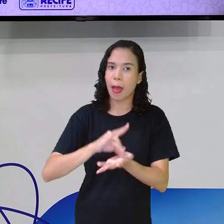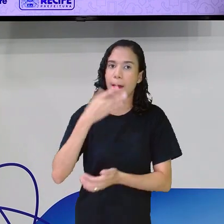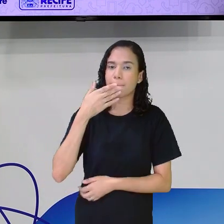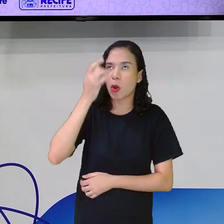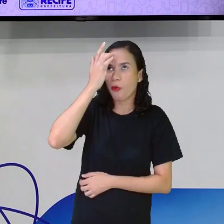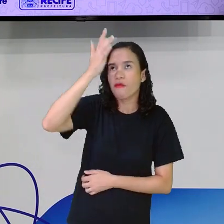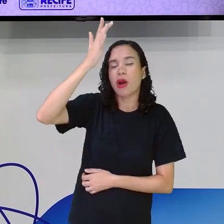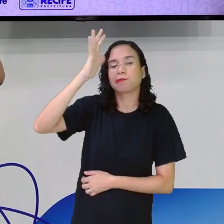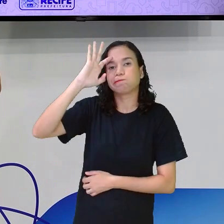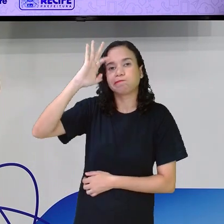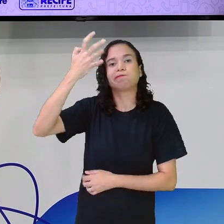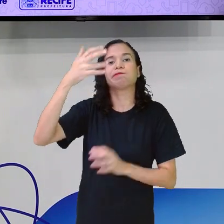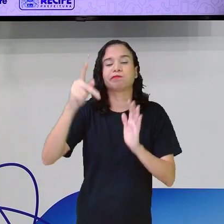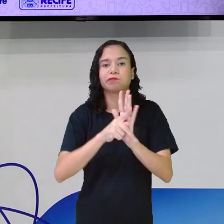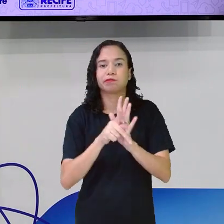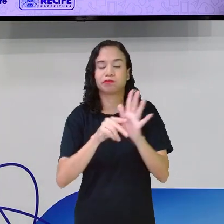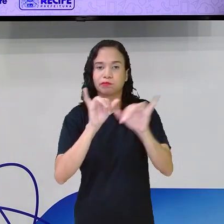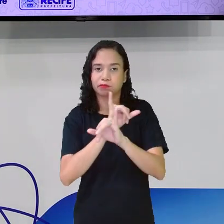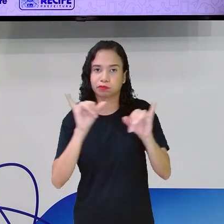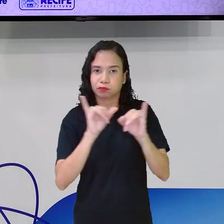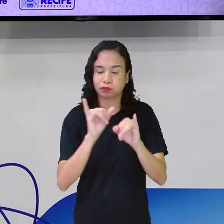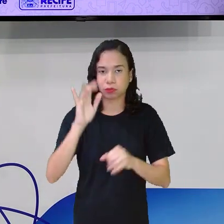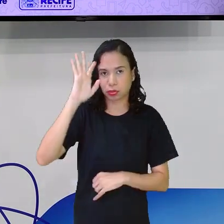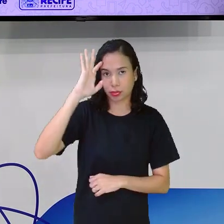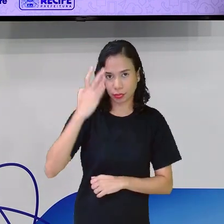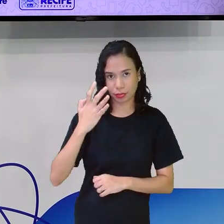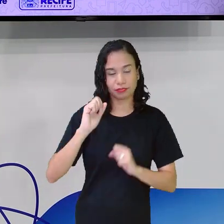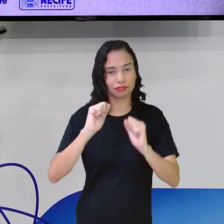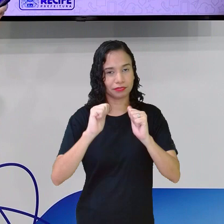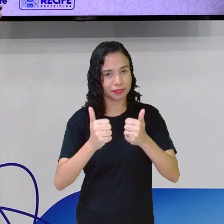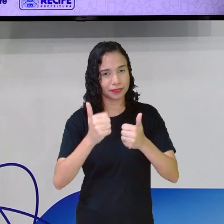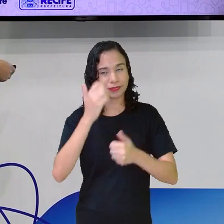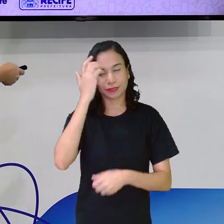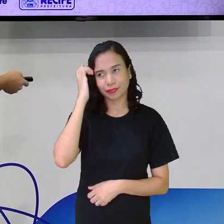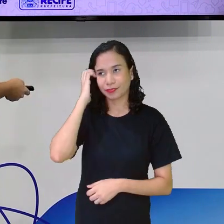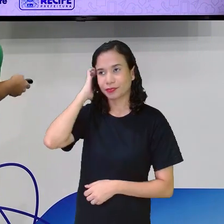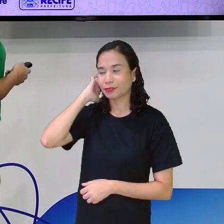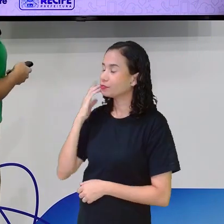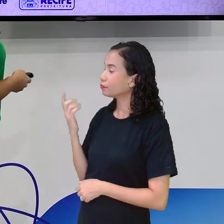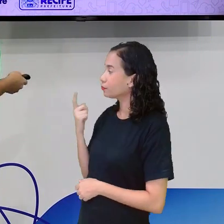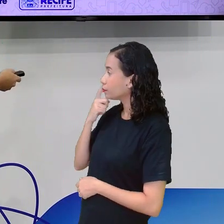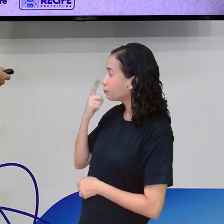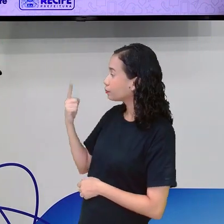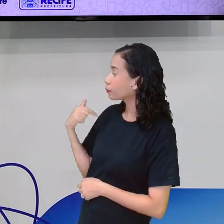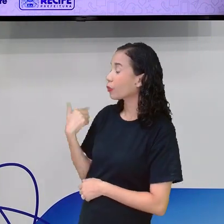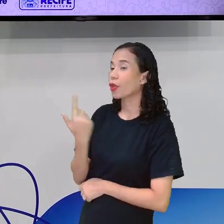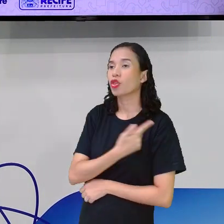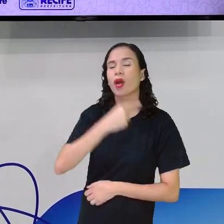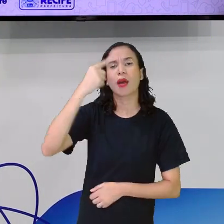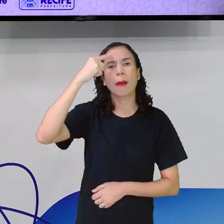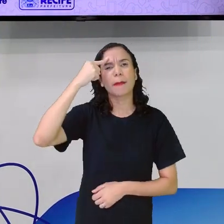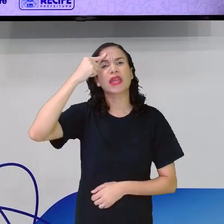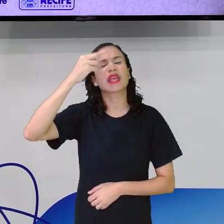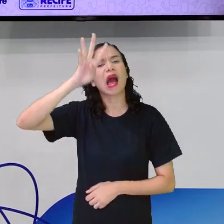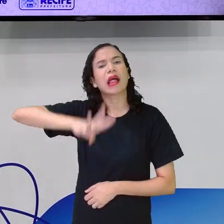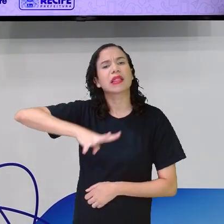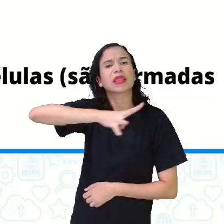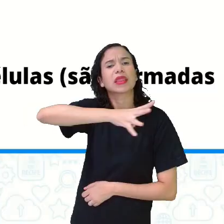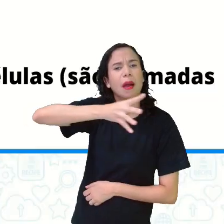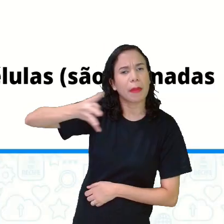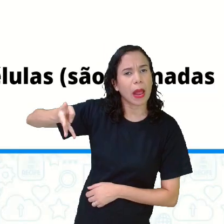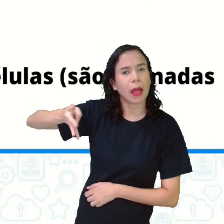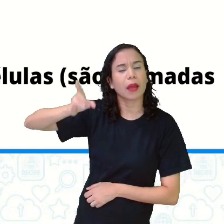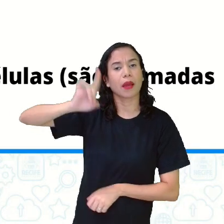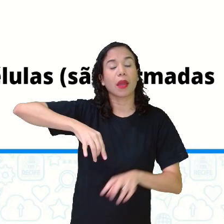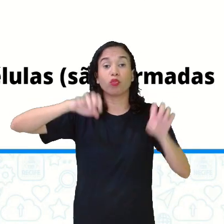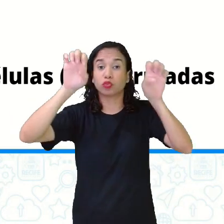o levantamento e os resultados desses dados, tá? Aí a gente pode pensar numa tabela, né? Que é uma